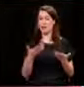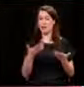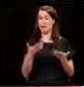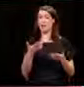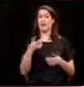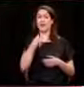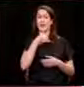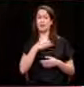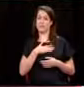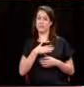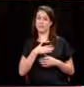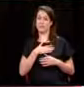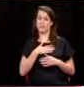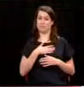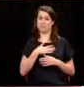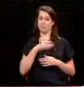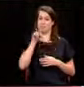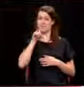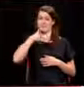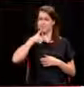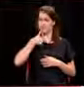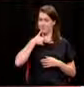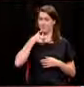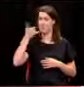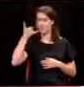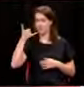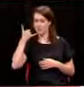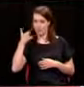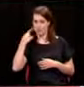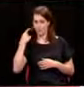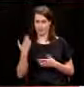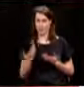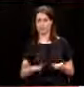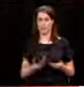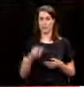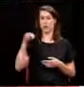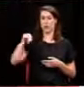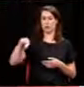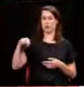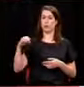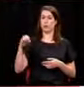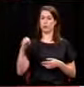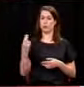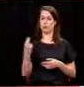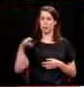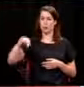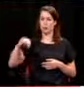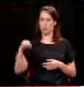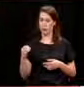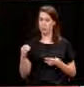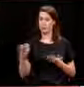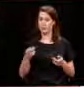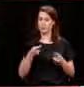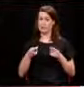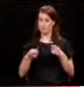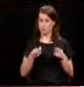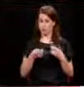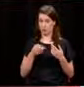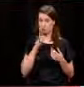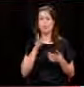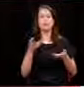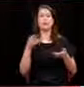Benfica, e também que, neste caso, o Nuno Miguel Carvalho está aqui como administrador da Zone Advanced, que é, de facto,